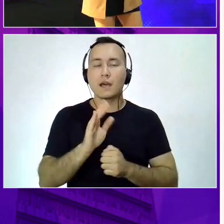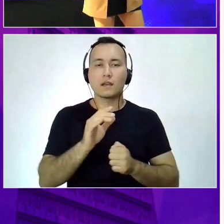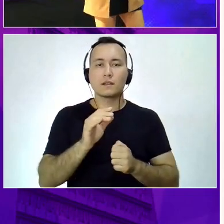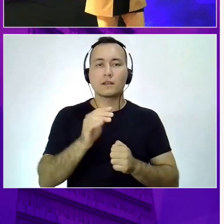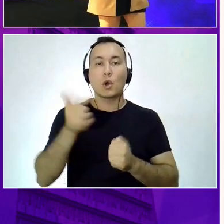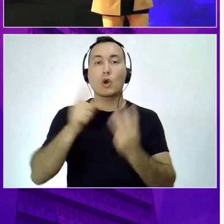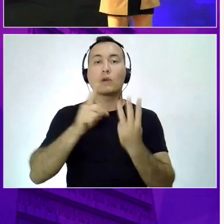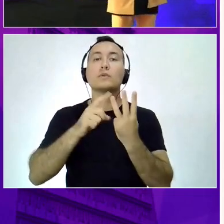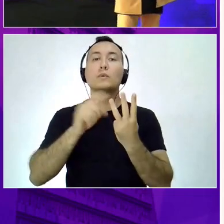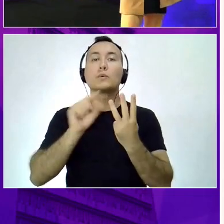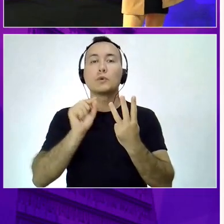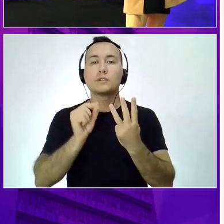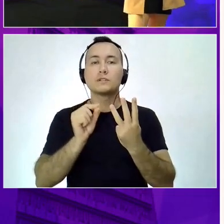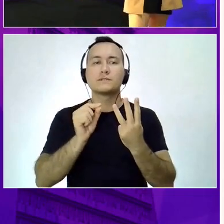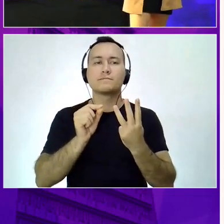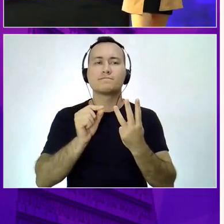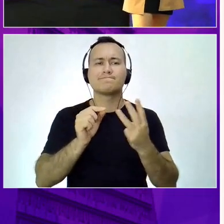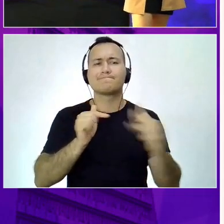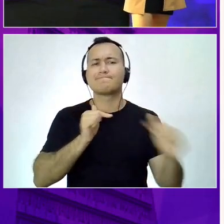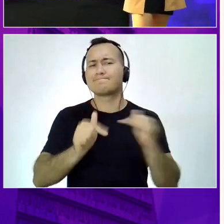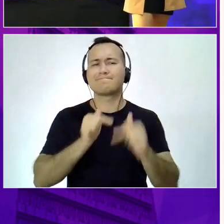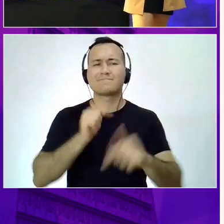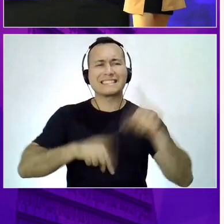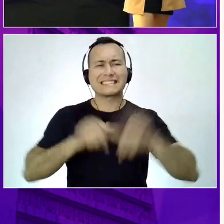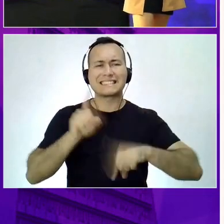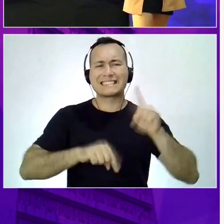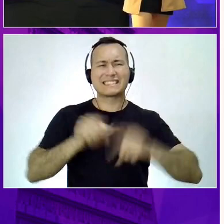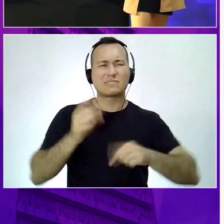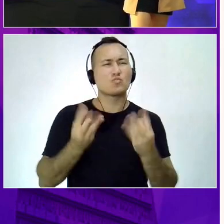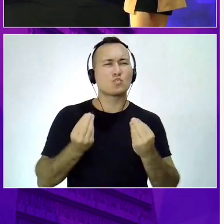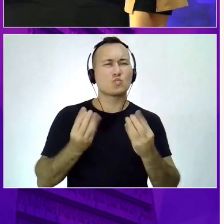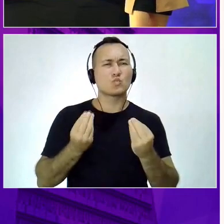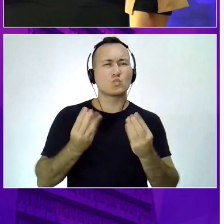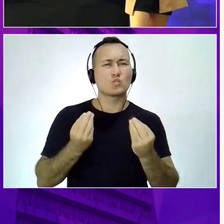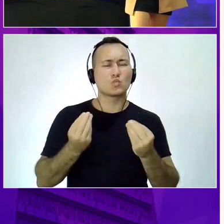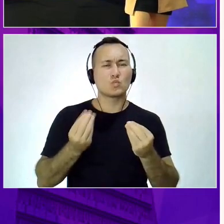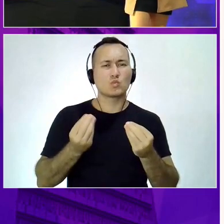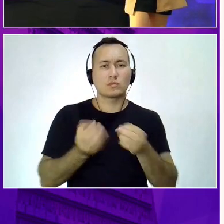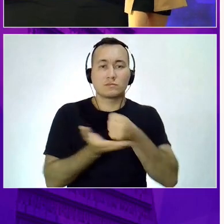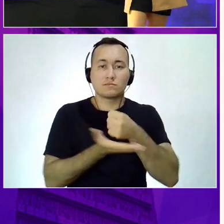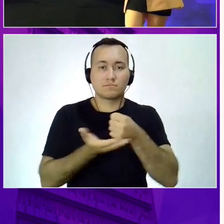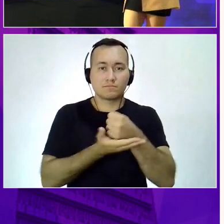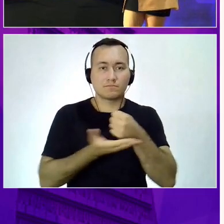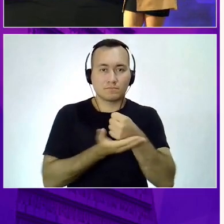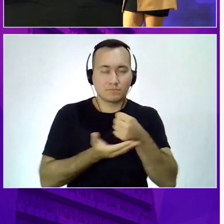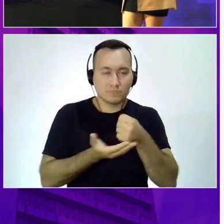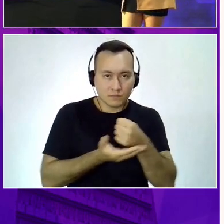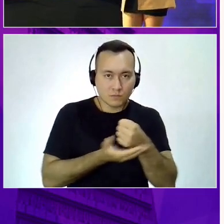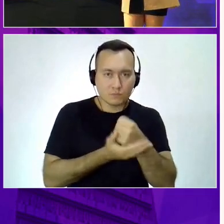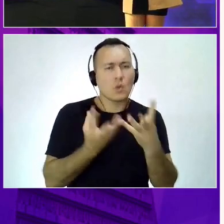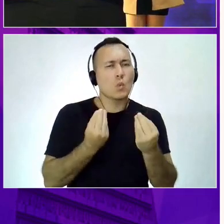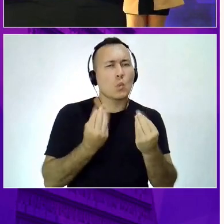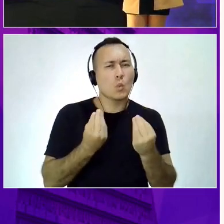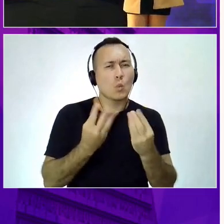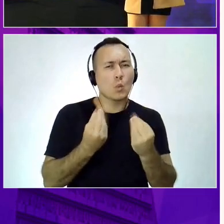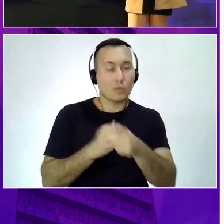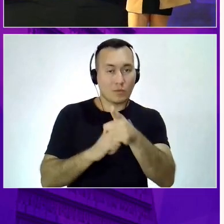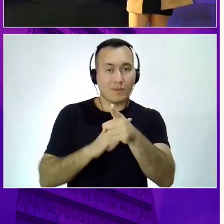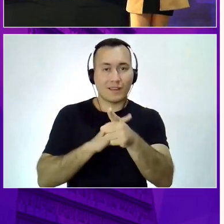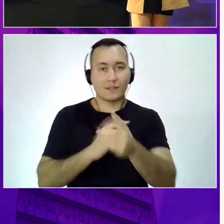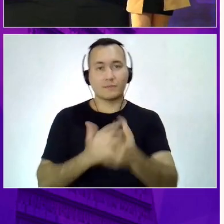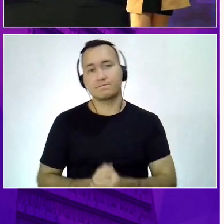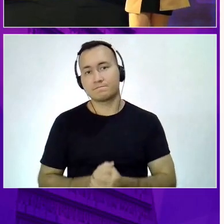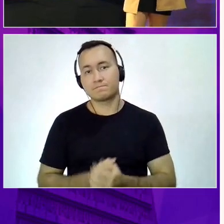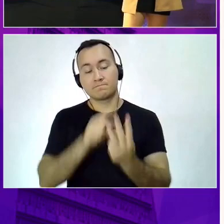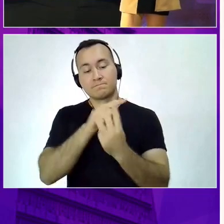forma visual, porque eu compreendo que o assunto de arquitetura é muito denso e muito escrito. Às vezes você vê ilustrações, ajuda a